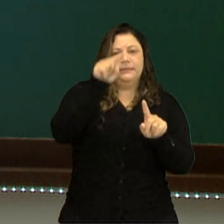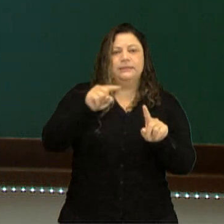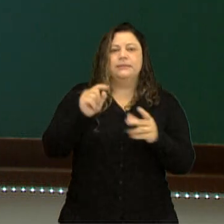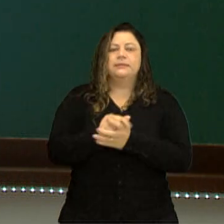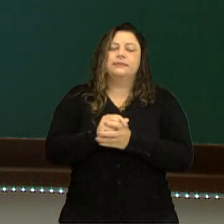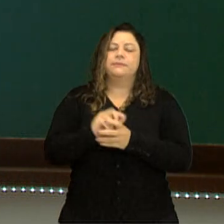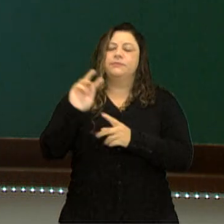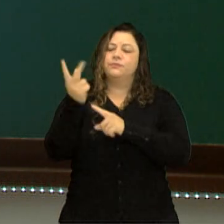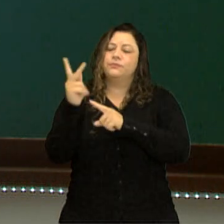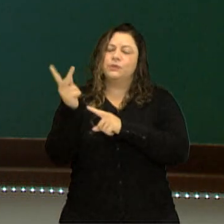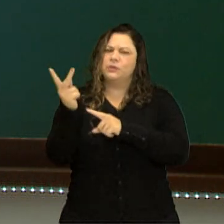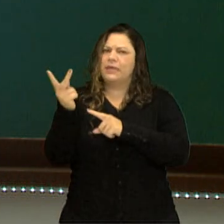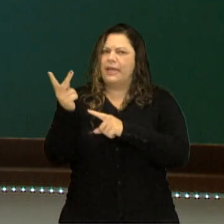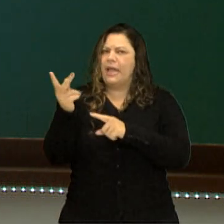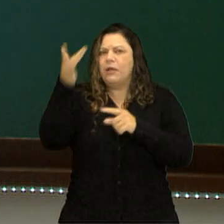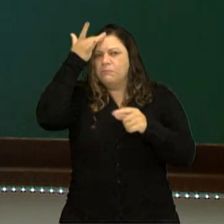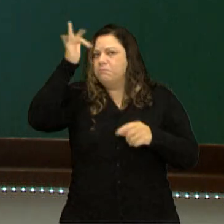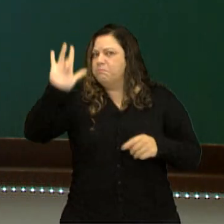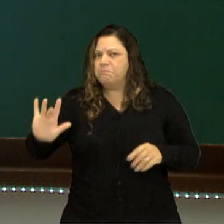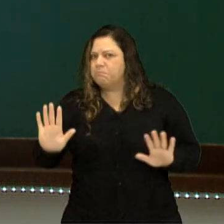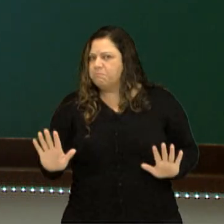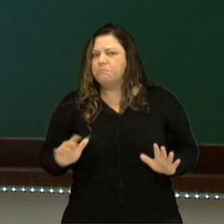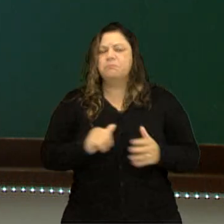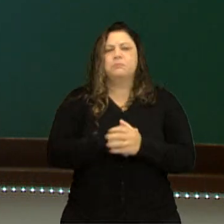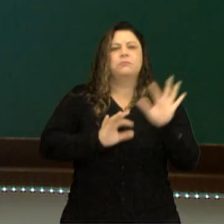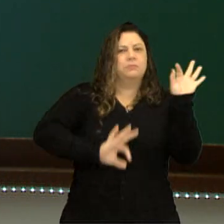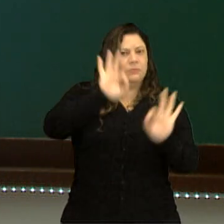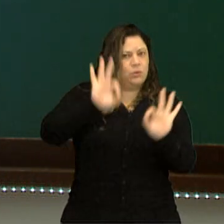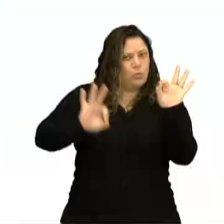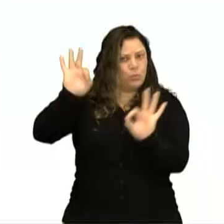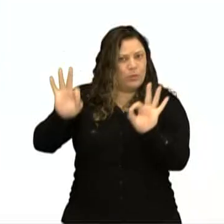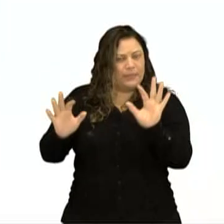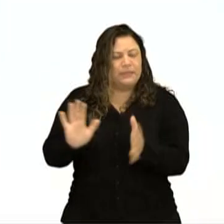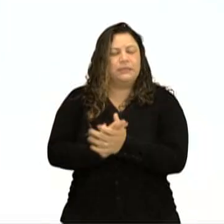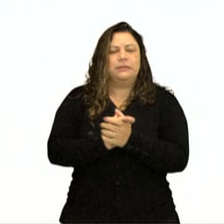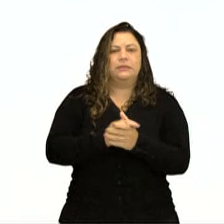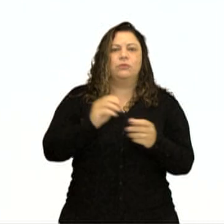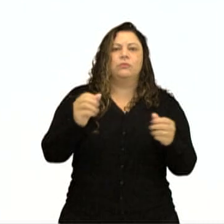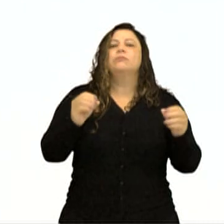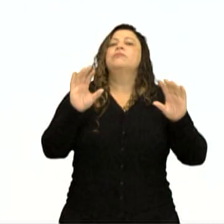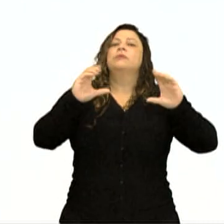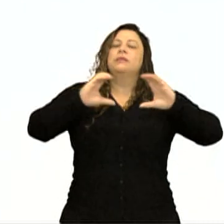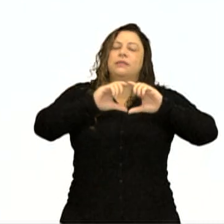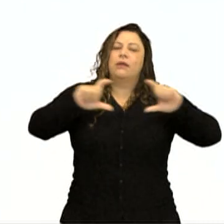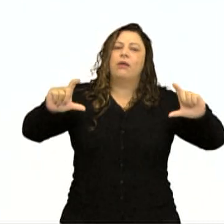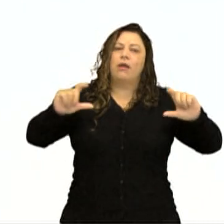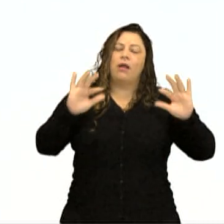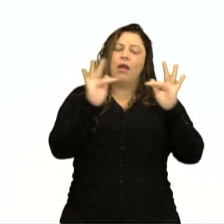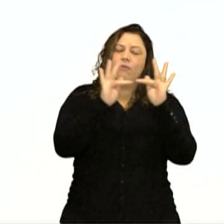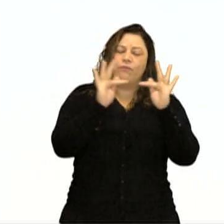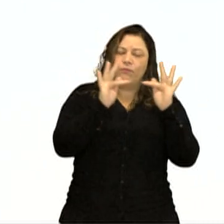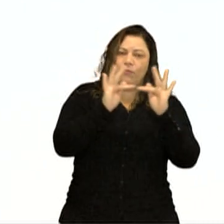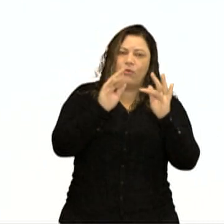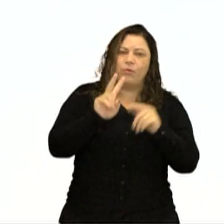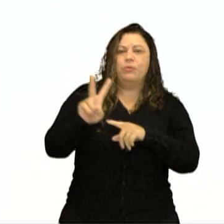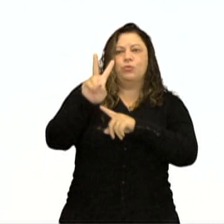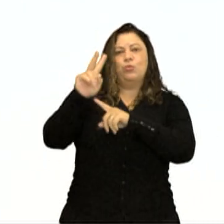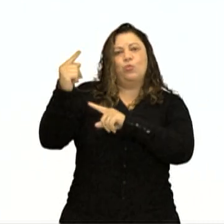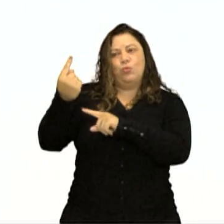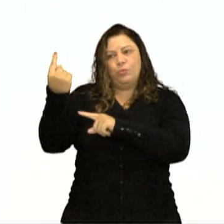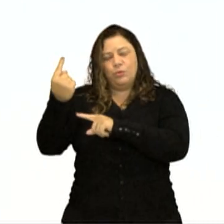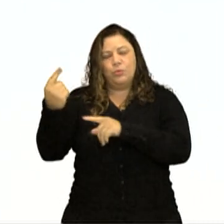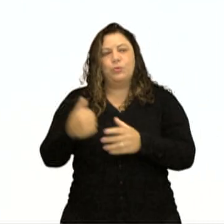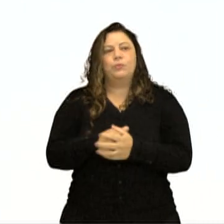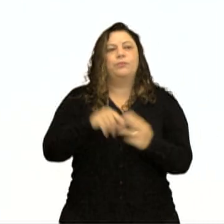quer saber. Tranquilo? Então, é isso que eu chamo de organização. Aplicando a fórmula do volume, o volume 1 vai ser o